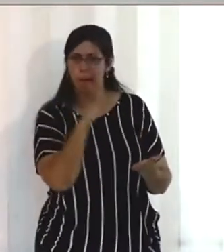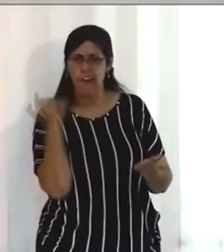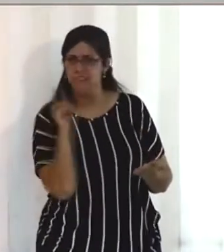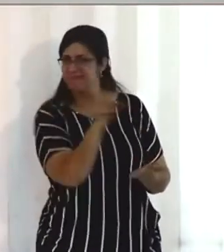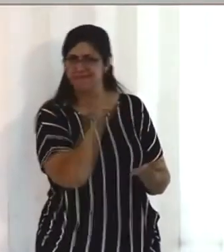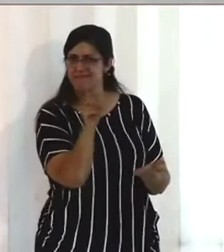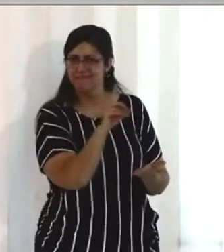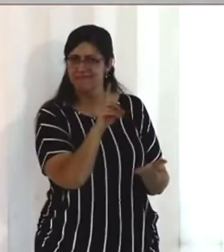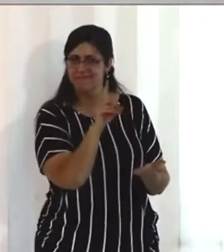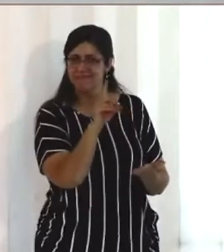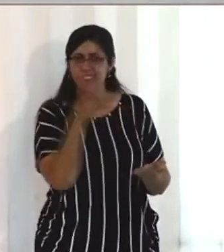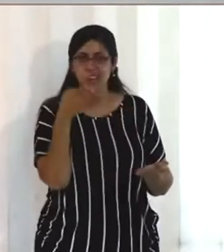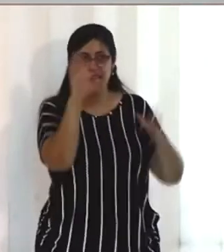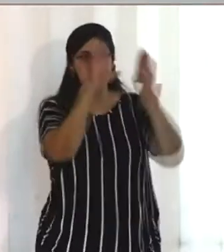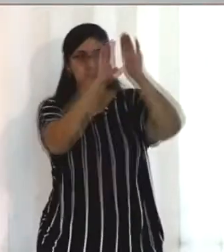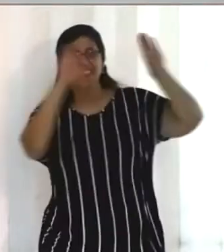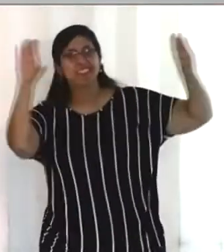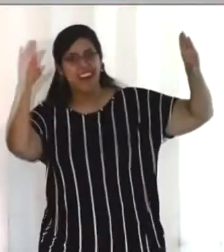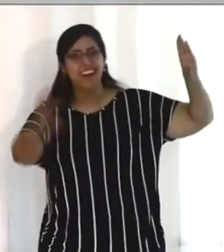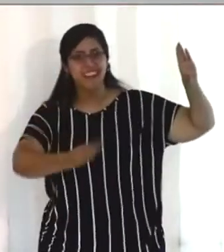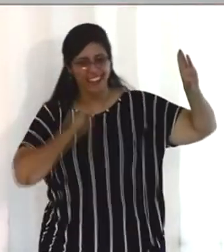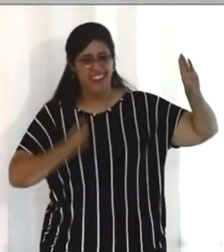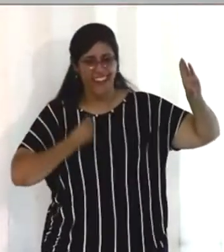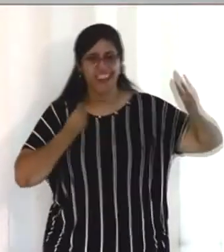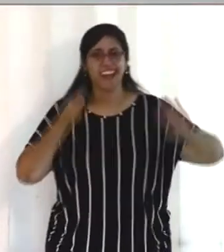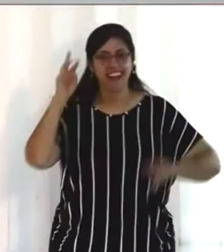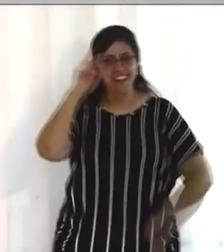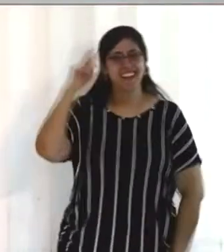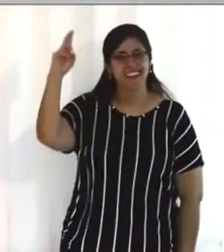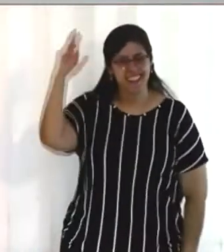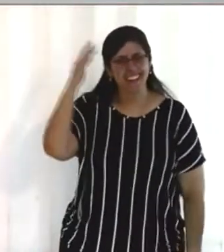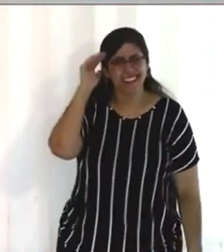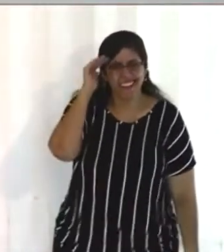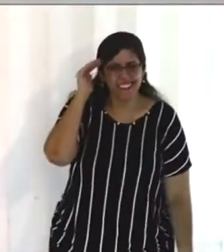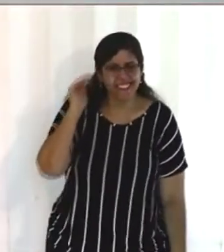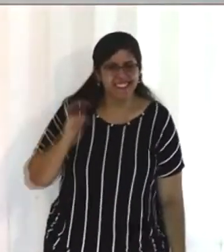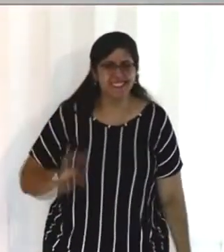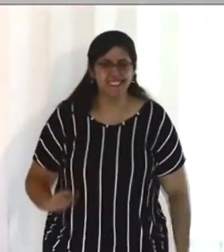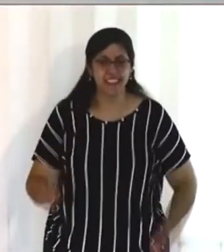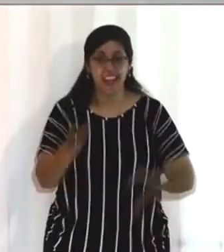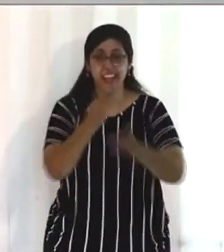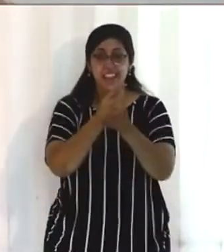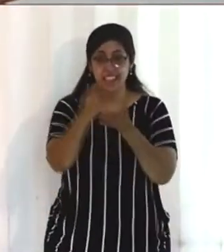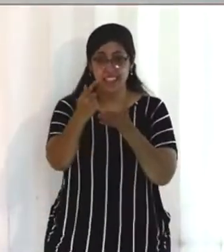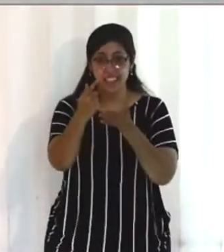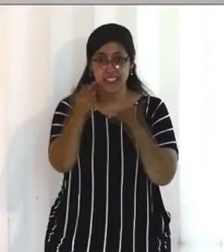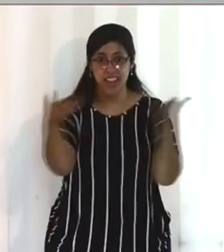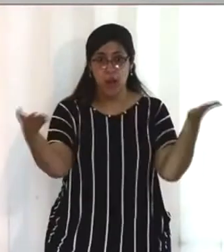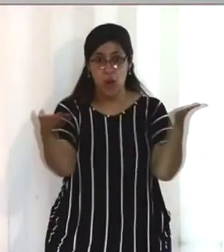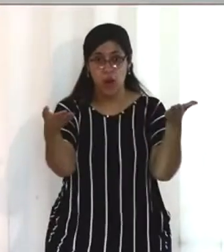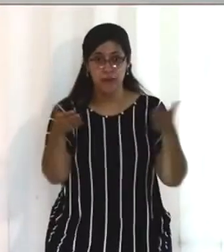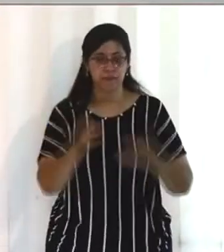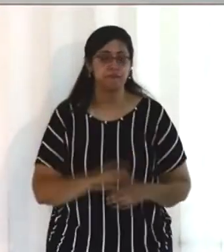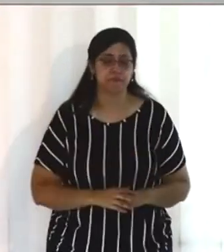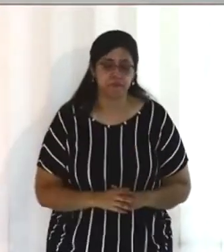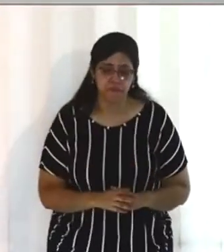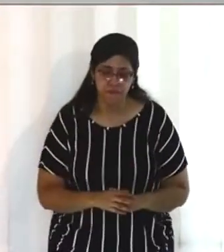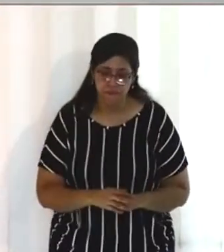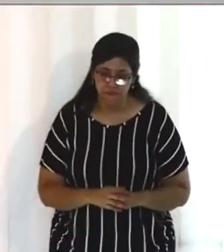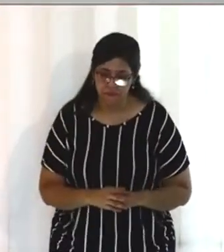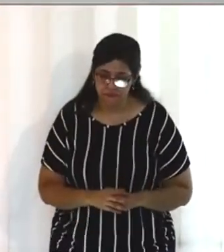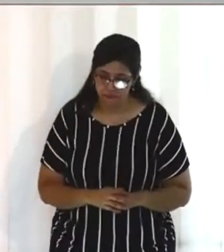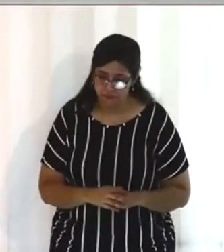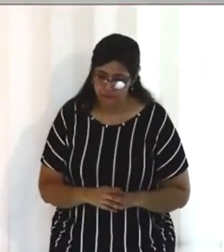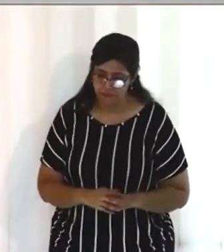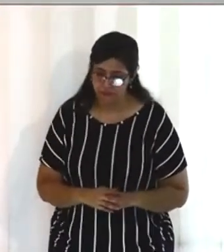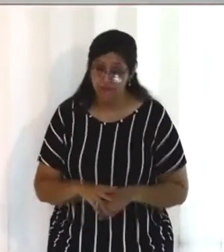meus queridos irmãos, estão em Gênesis. E eu preciso ler para que nós tenhamos a ideia de como é que Enoque agradou tanto a Deus, a